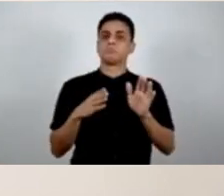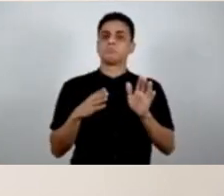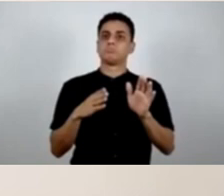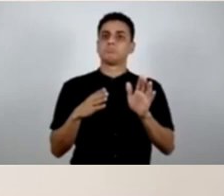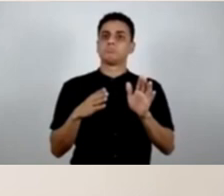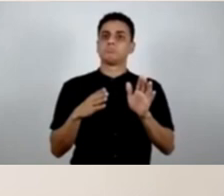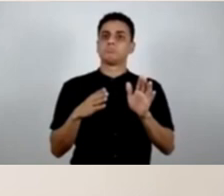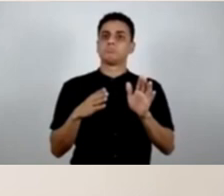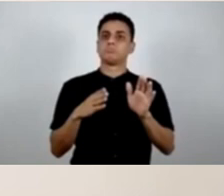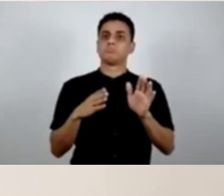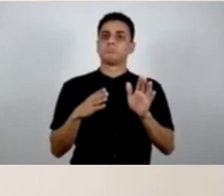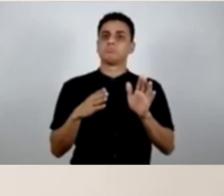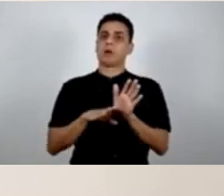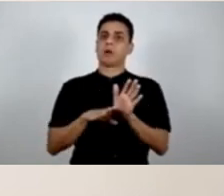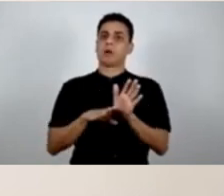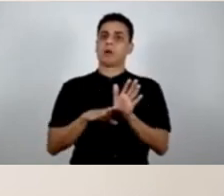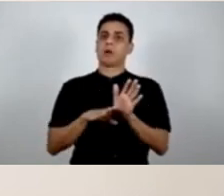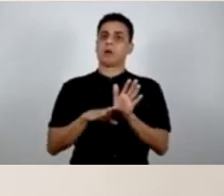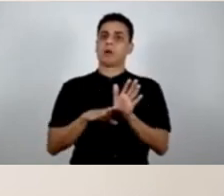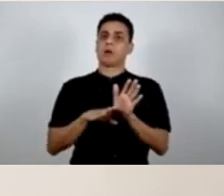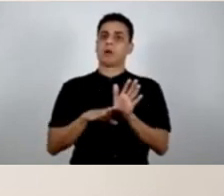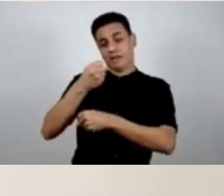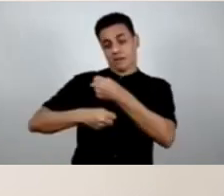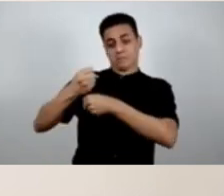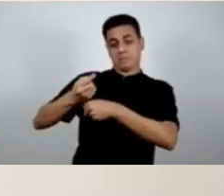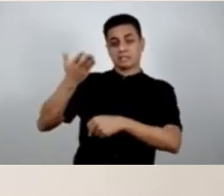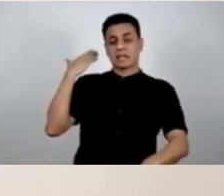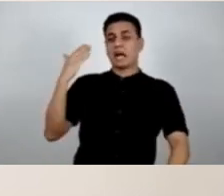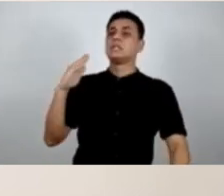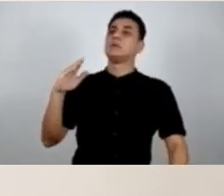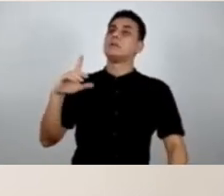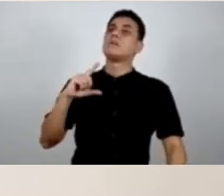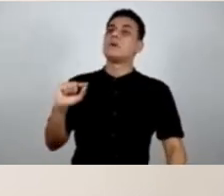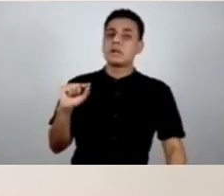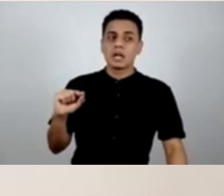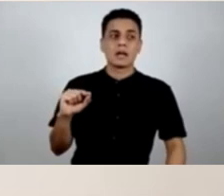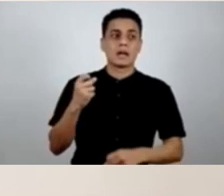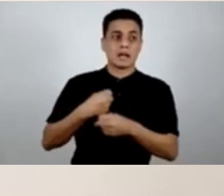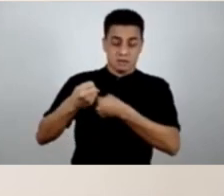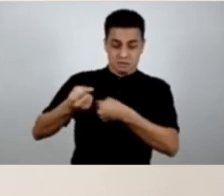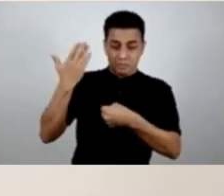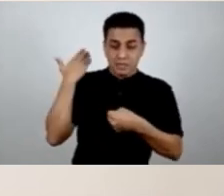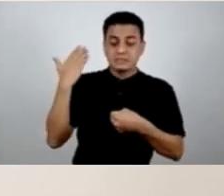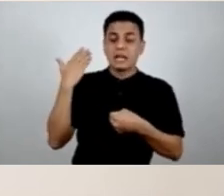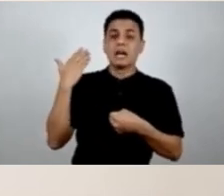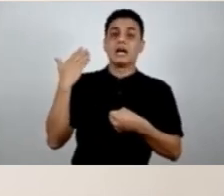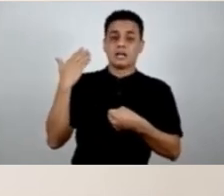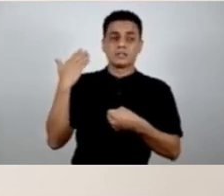grande. E agora você ainda teve o ano passado, né? Então, não, mas no passado tiveram várias questões, mas o que teve no